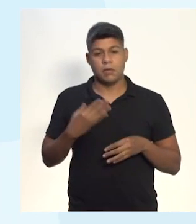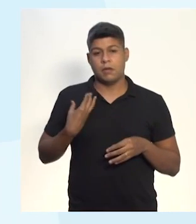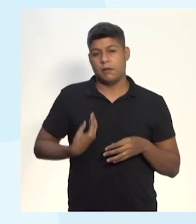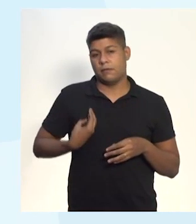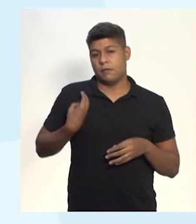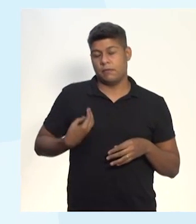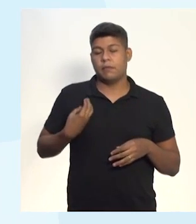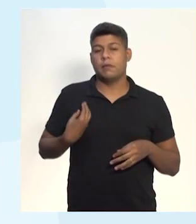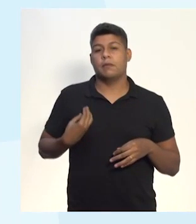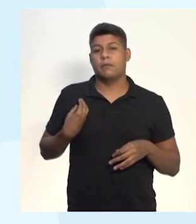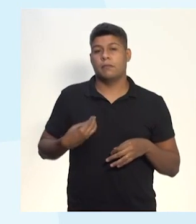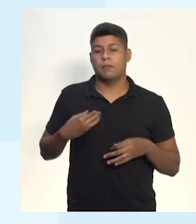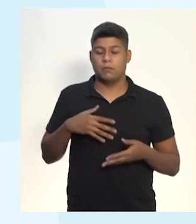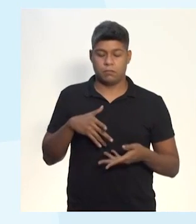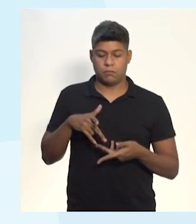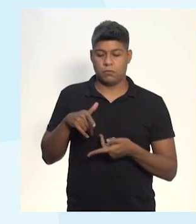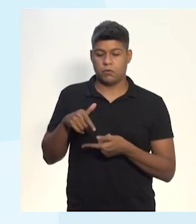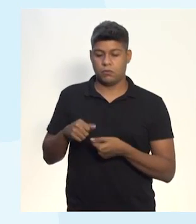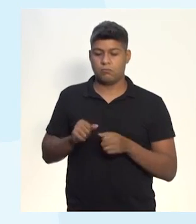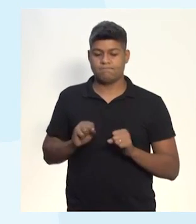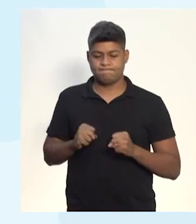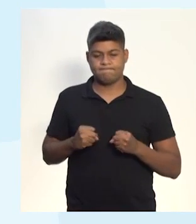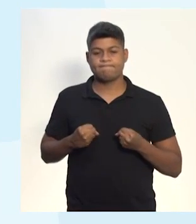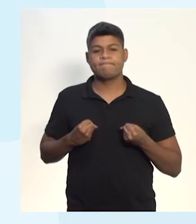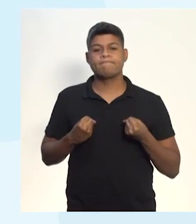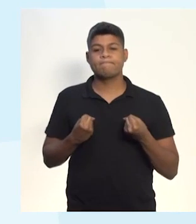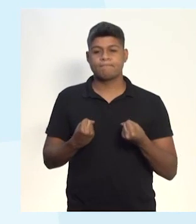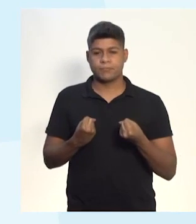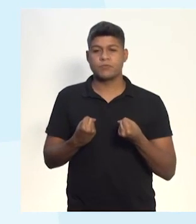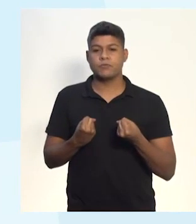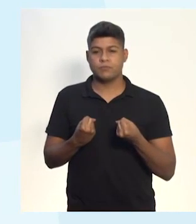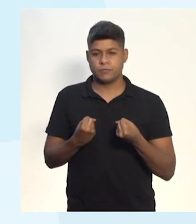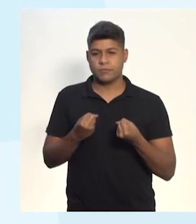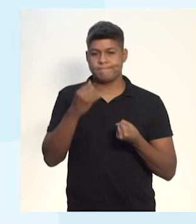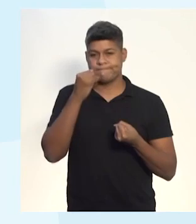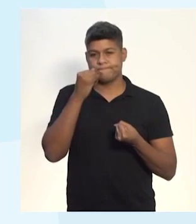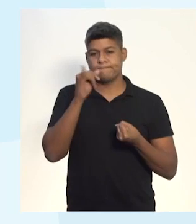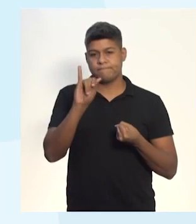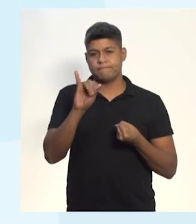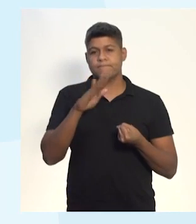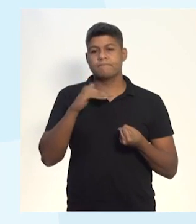Viveu na terra em luta contra a morte.